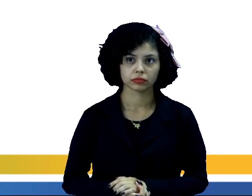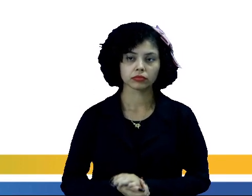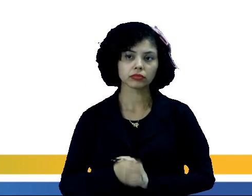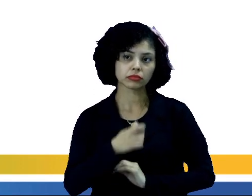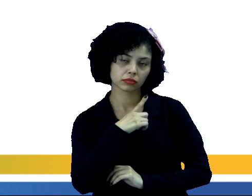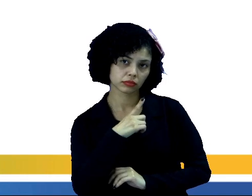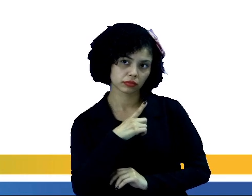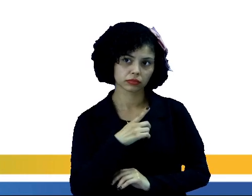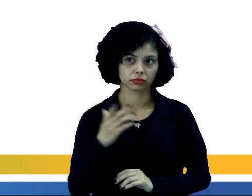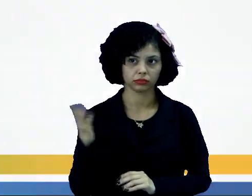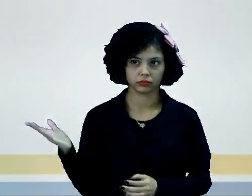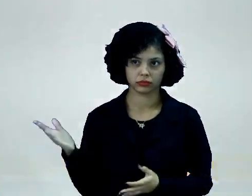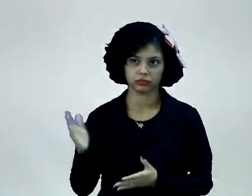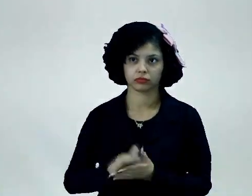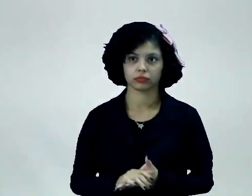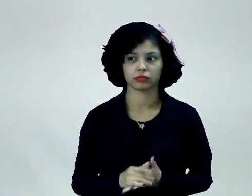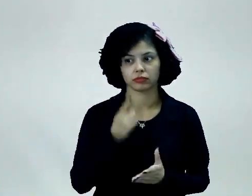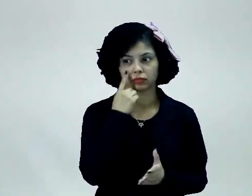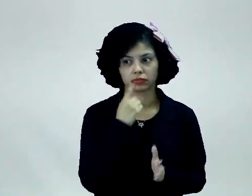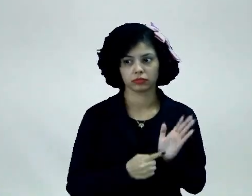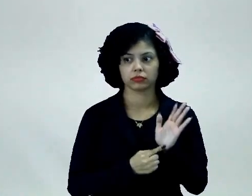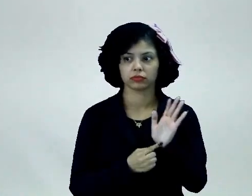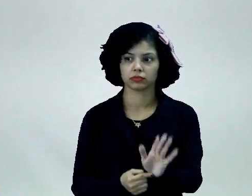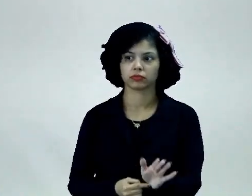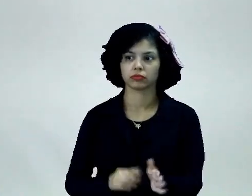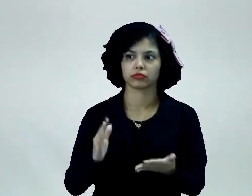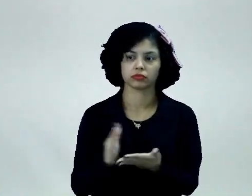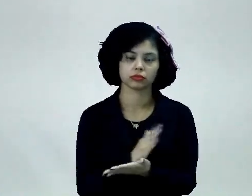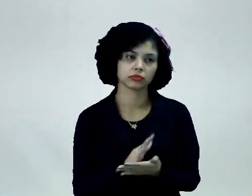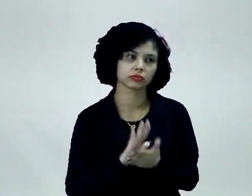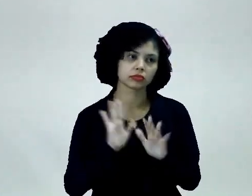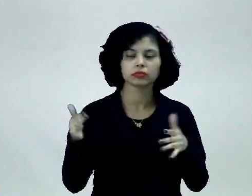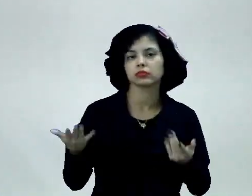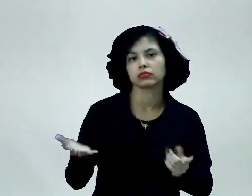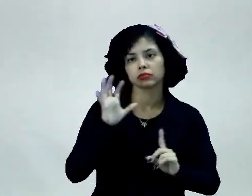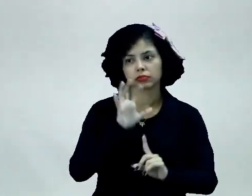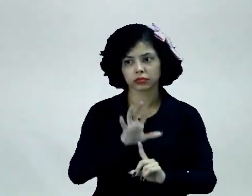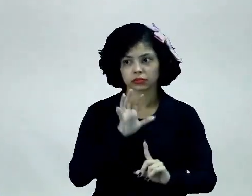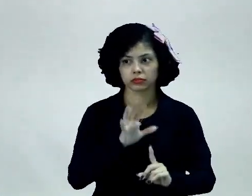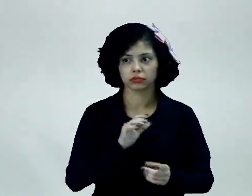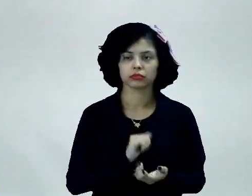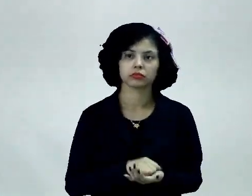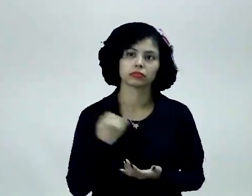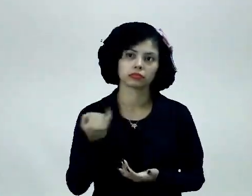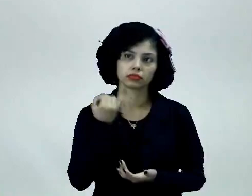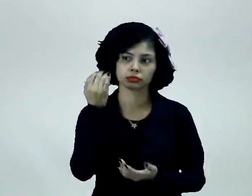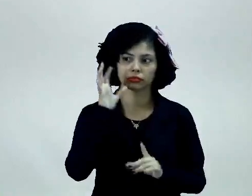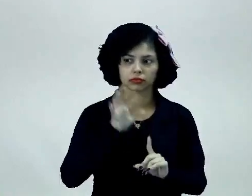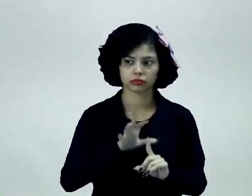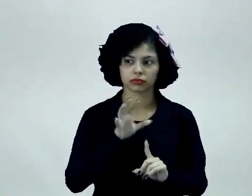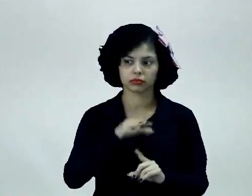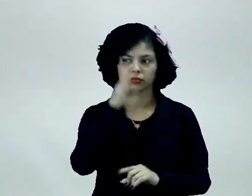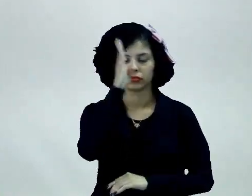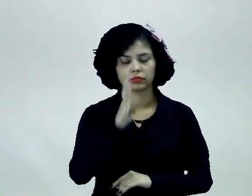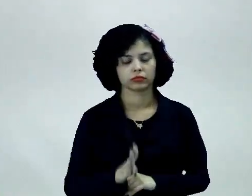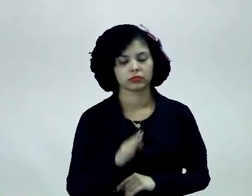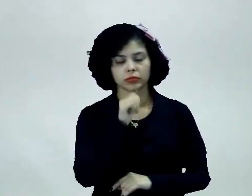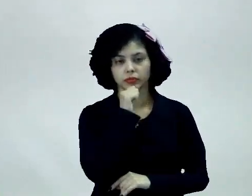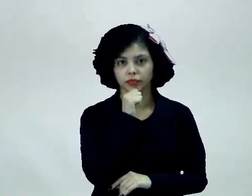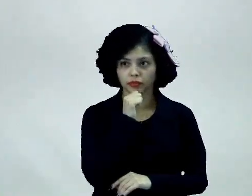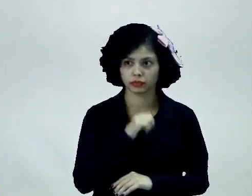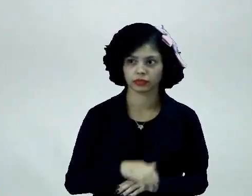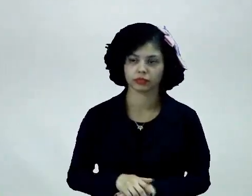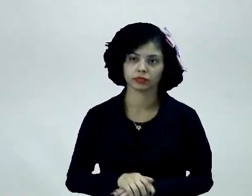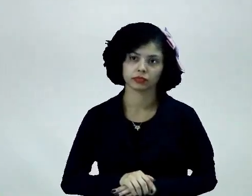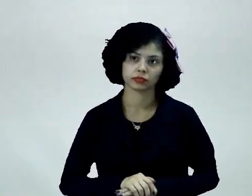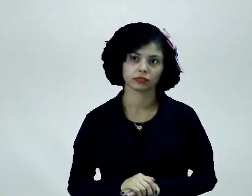Aí a gente tem, né, vou mostrar um pouquinho para vocês quais são as influências, né, as principais influências que a gente tem aí